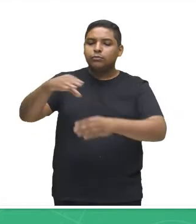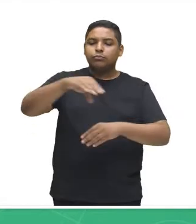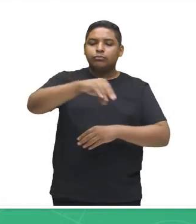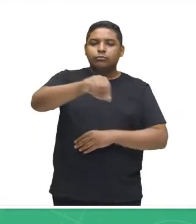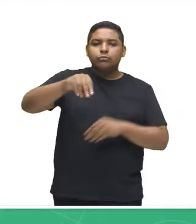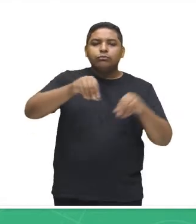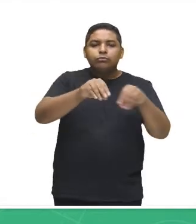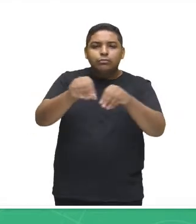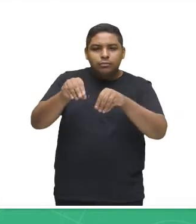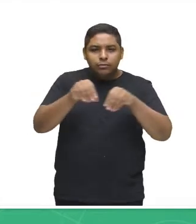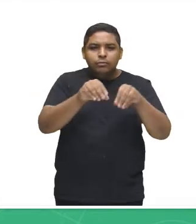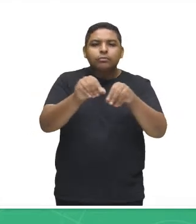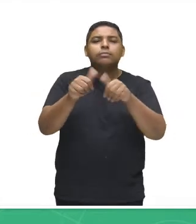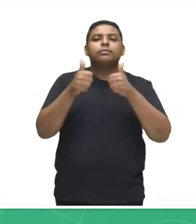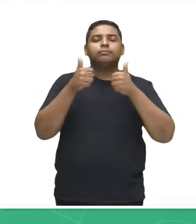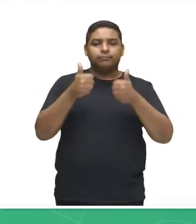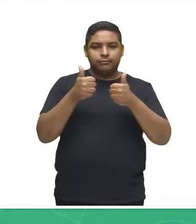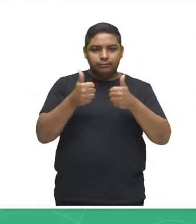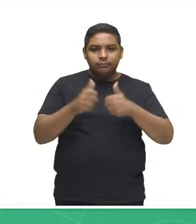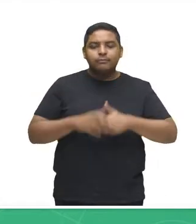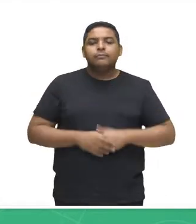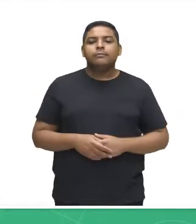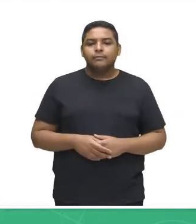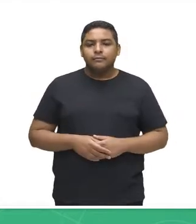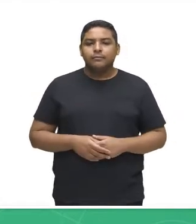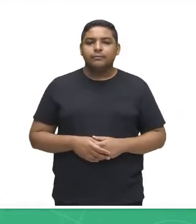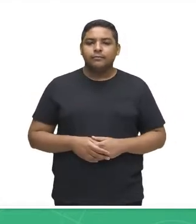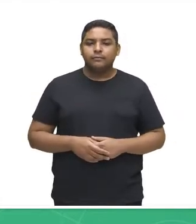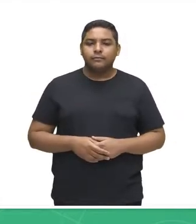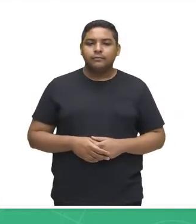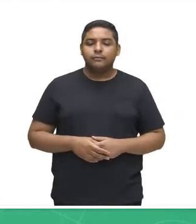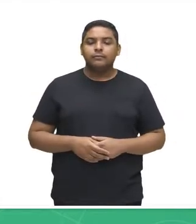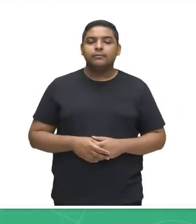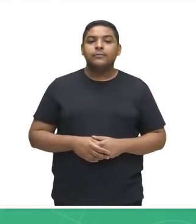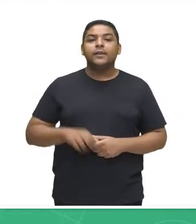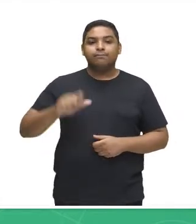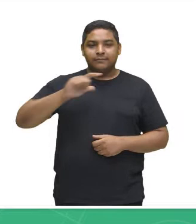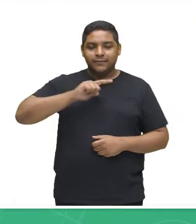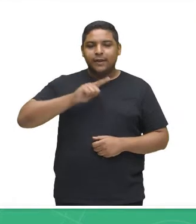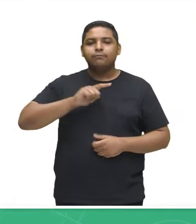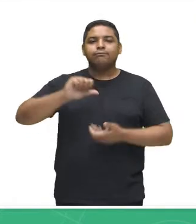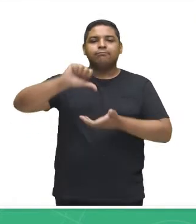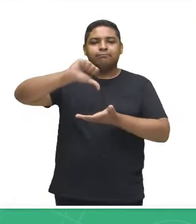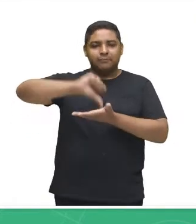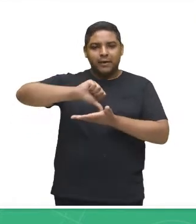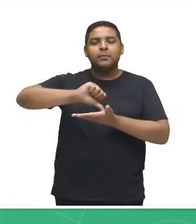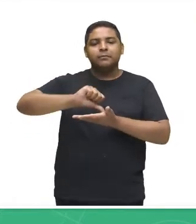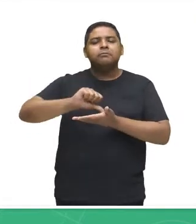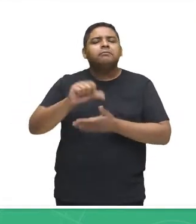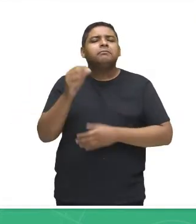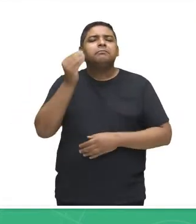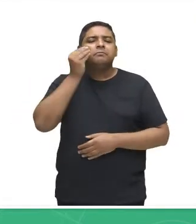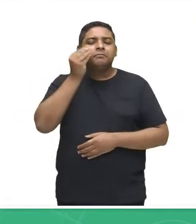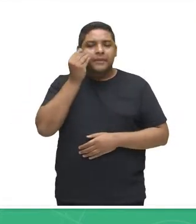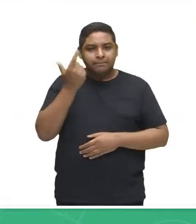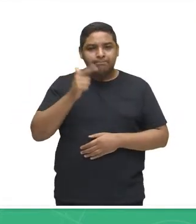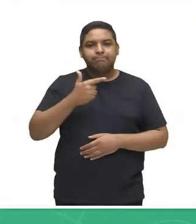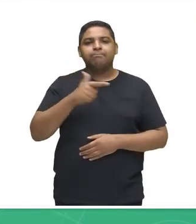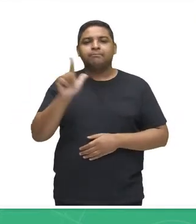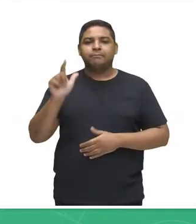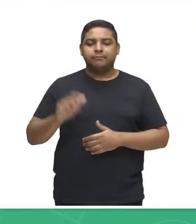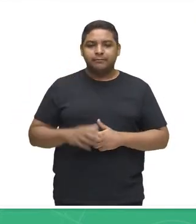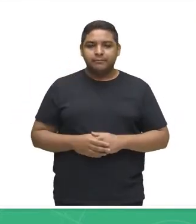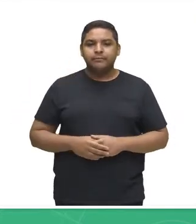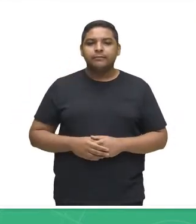que eu trouxe o um mapa para que vocês possam visualizar daqui a pouco essa ideia, tá certo? Vamos focar aí nos nossos conceitos. Ela é